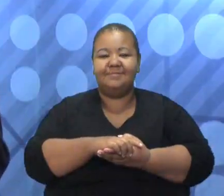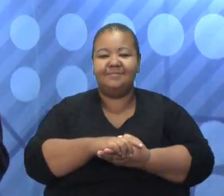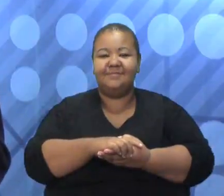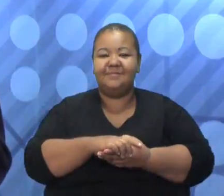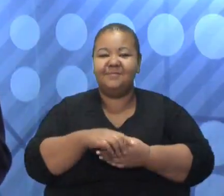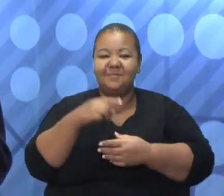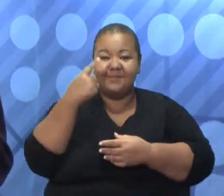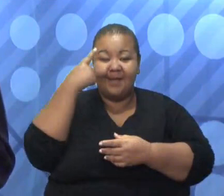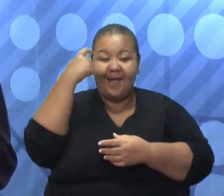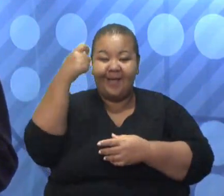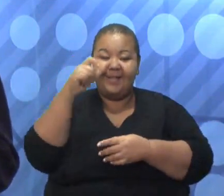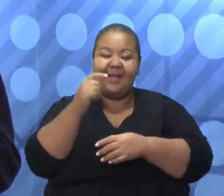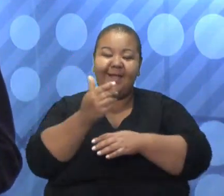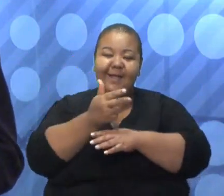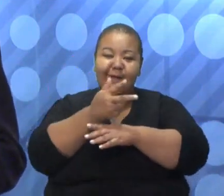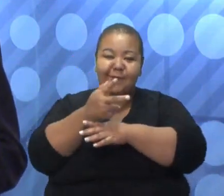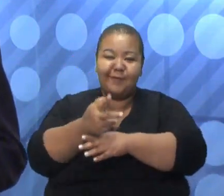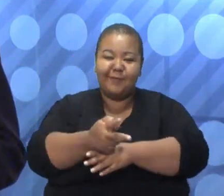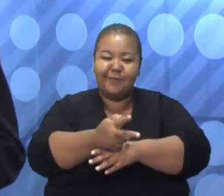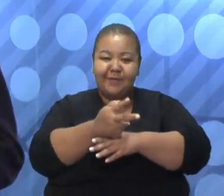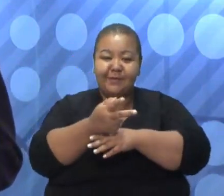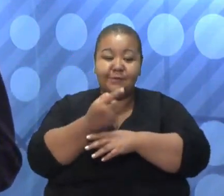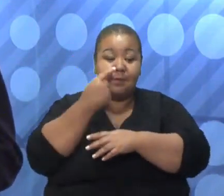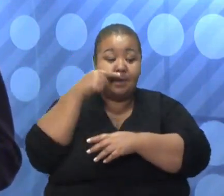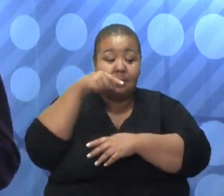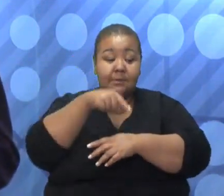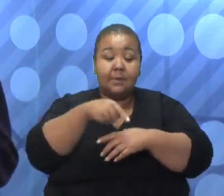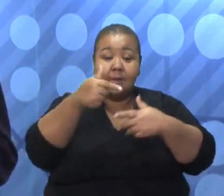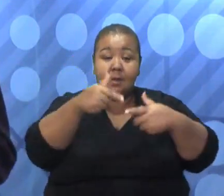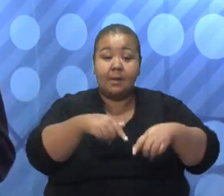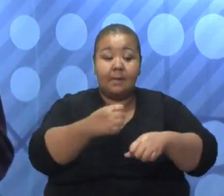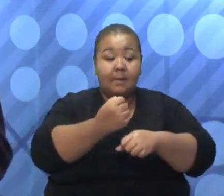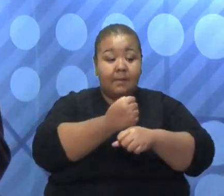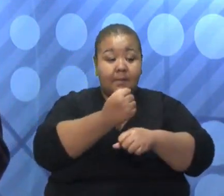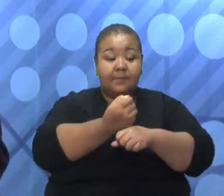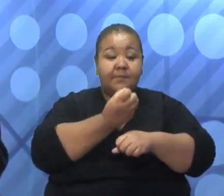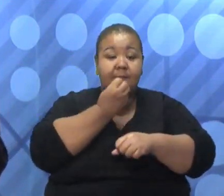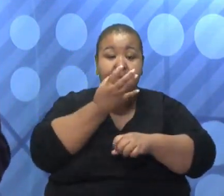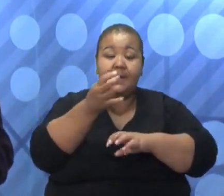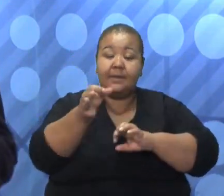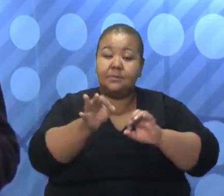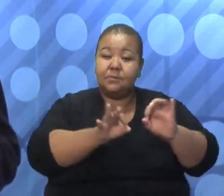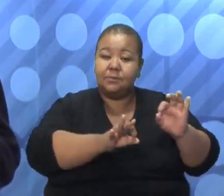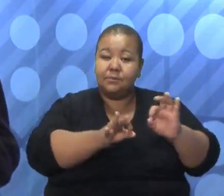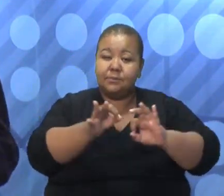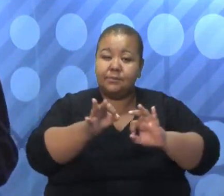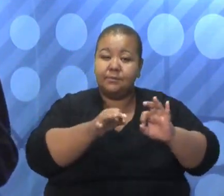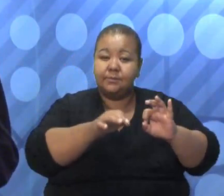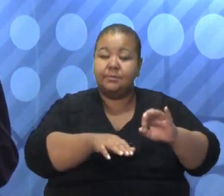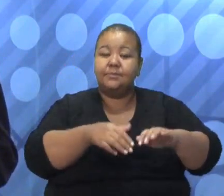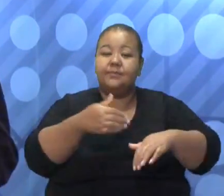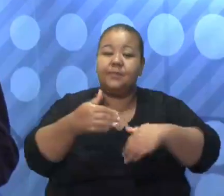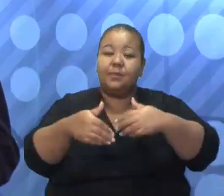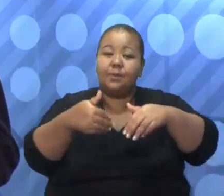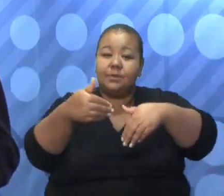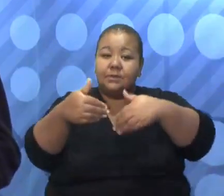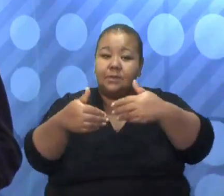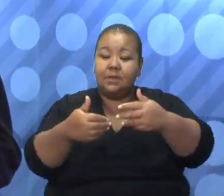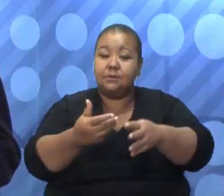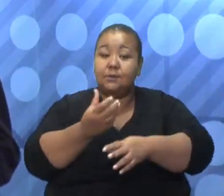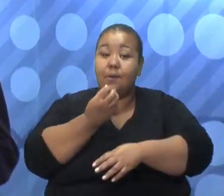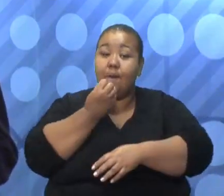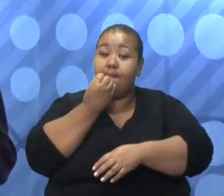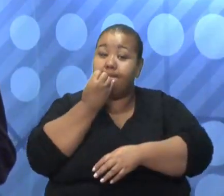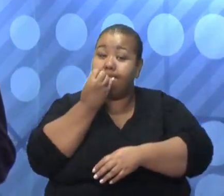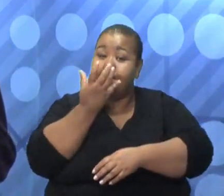A ideia do vídeo é mostrar pra gente que a planta produtiva tem que ser bem organizada, o processo deve ser